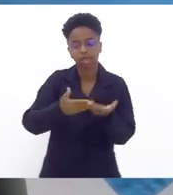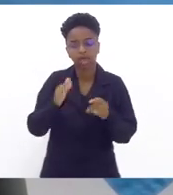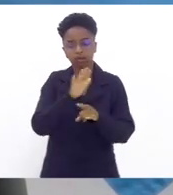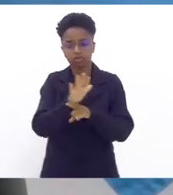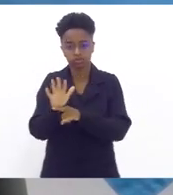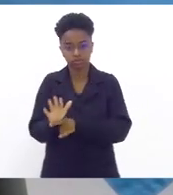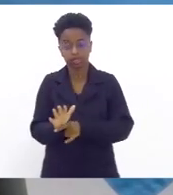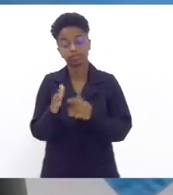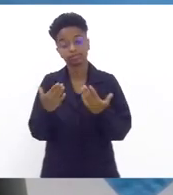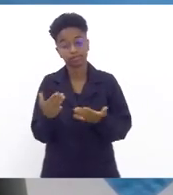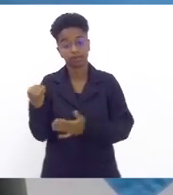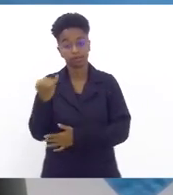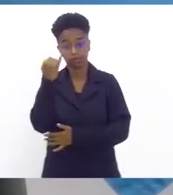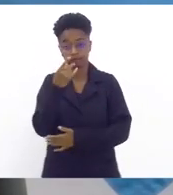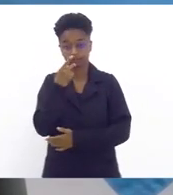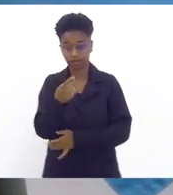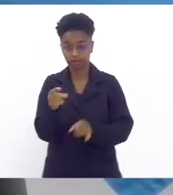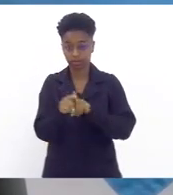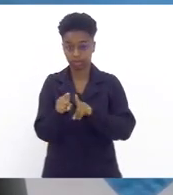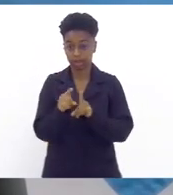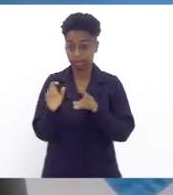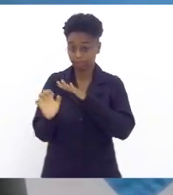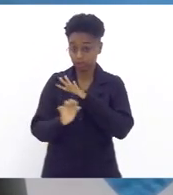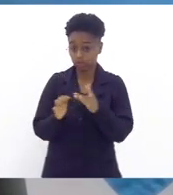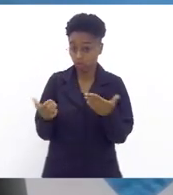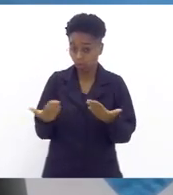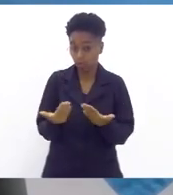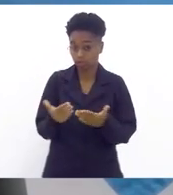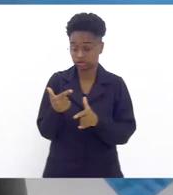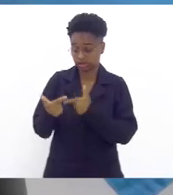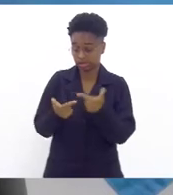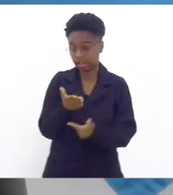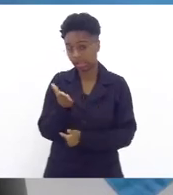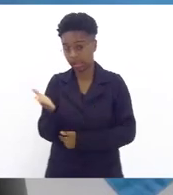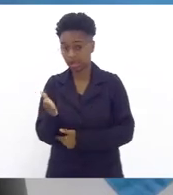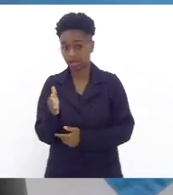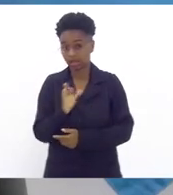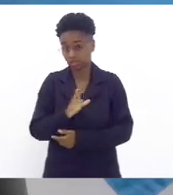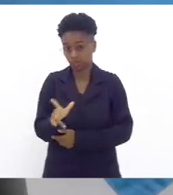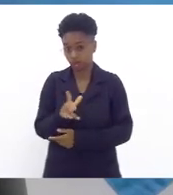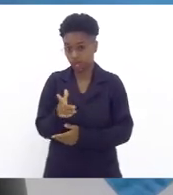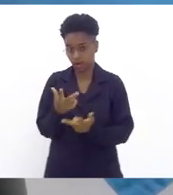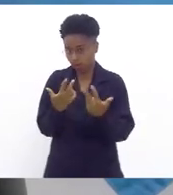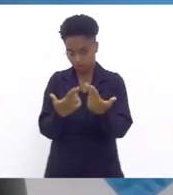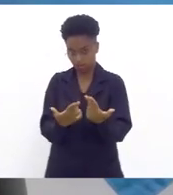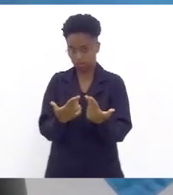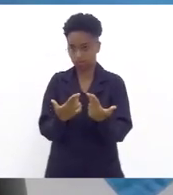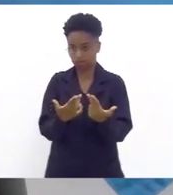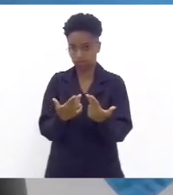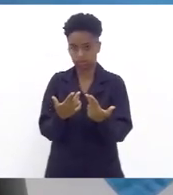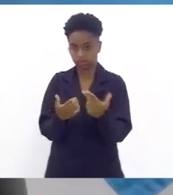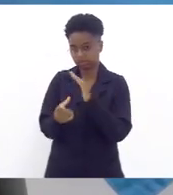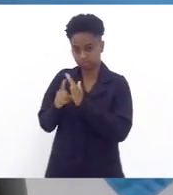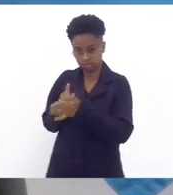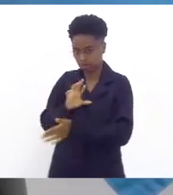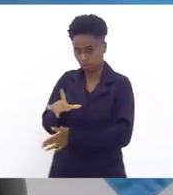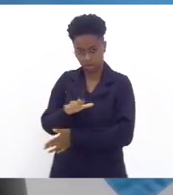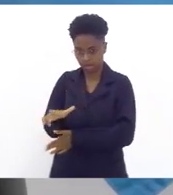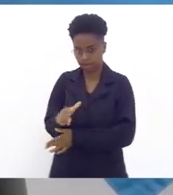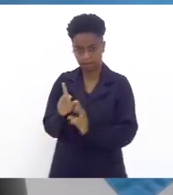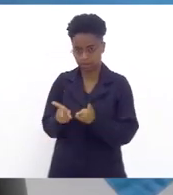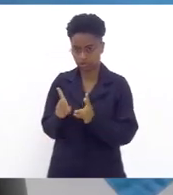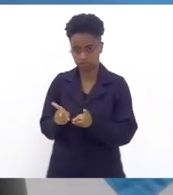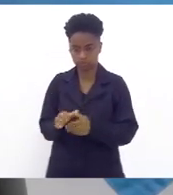é importante mencionar que a empresa que hoje está lá é não é a mesma anteriormente não é